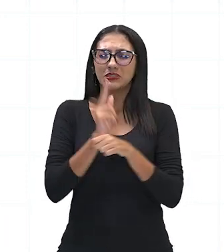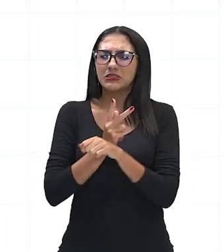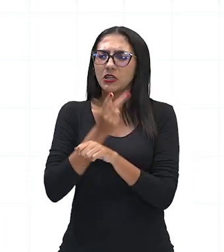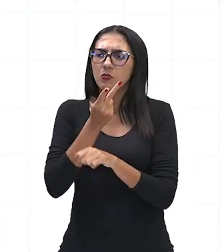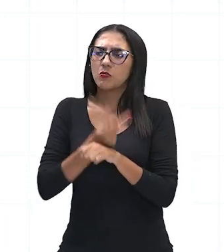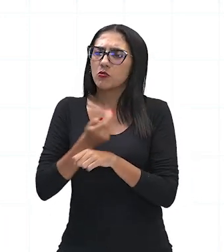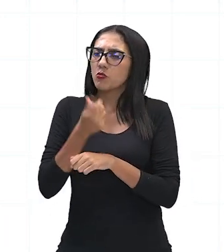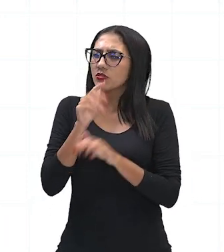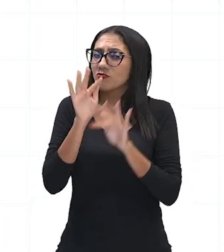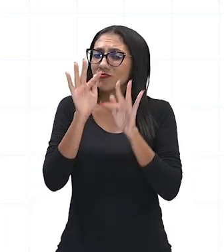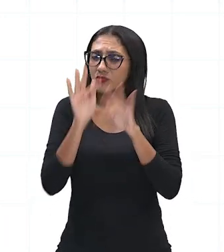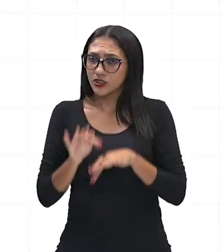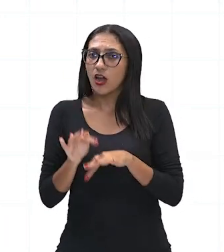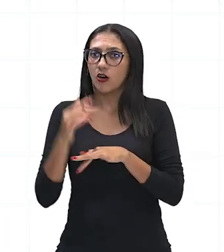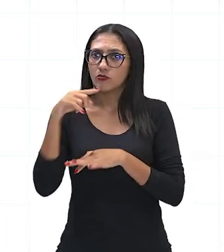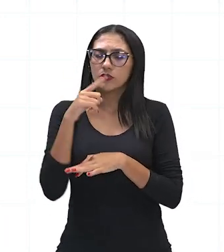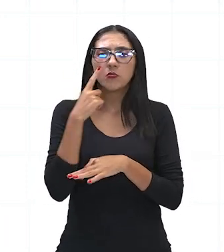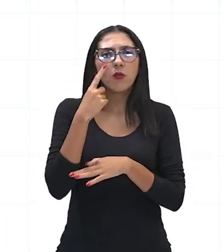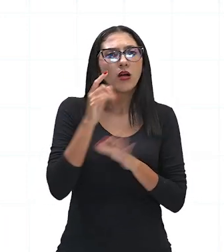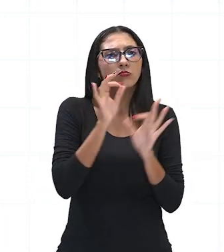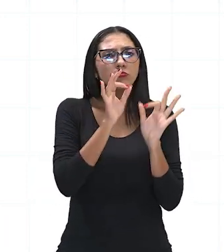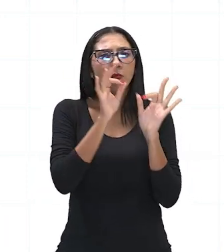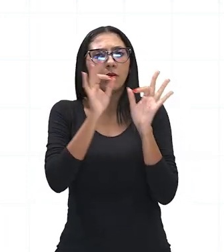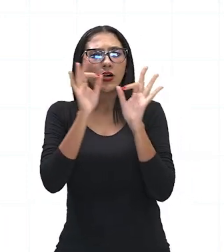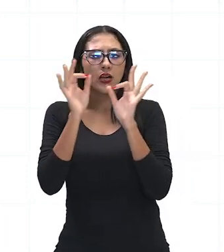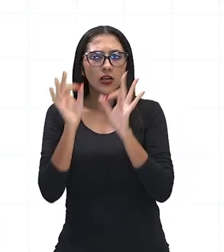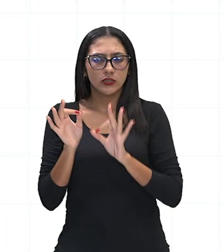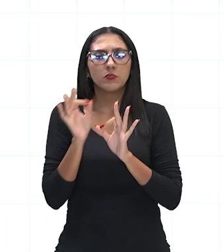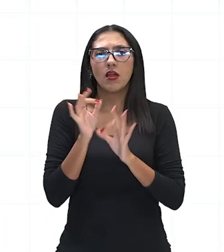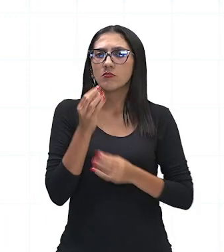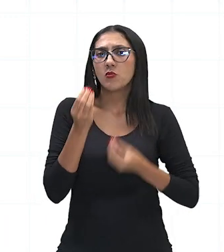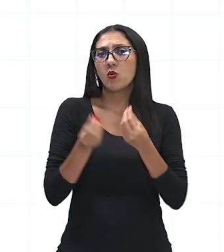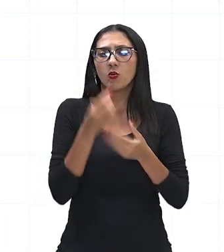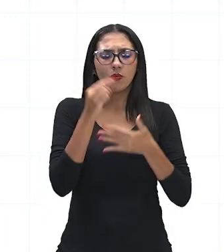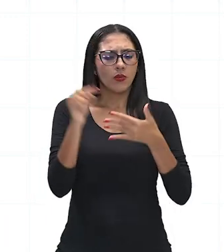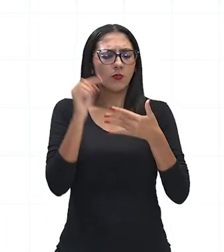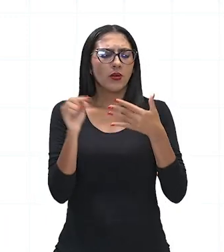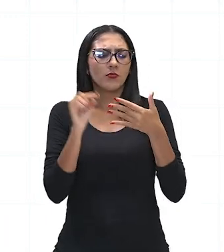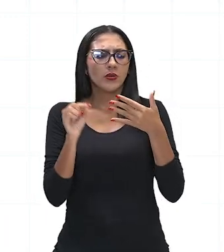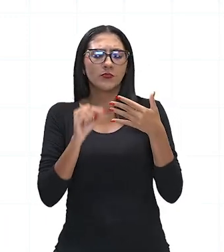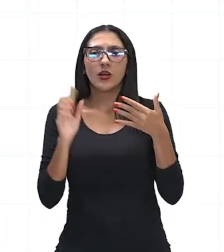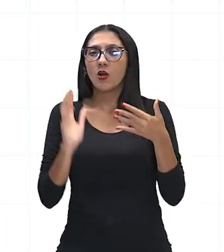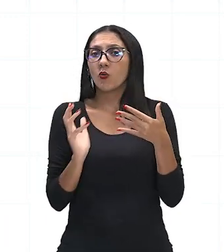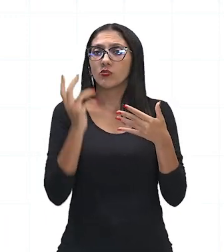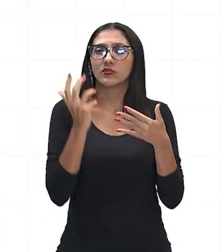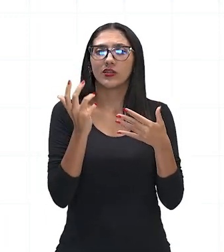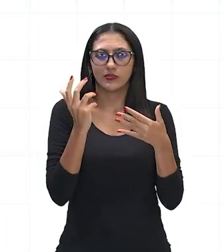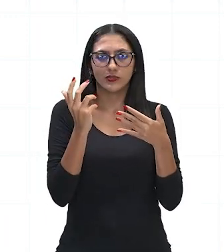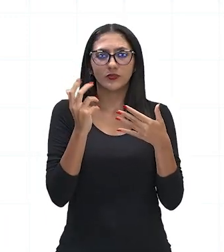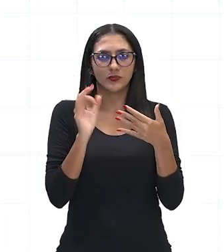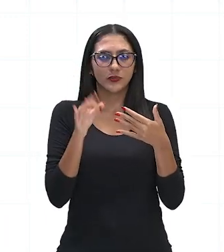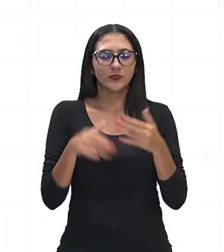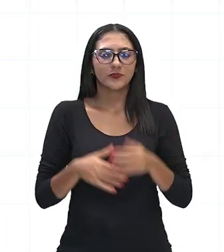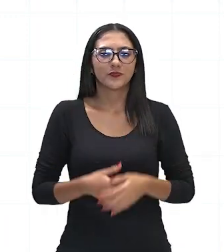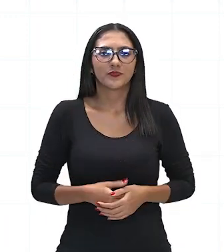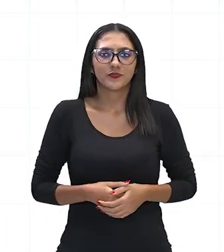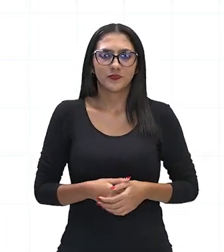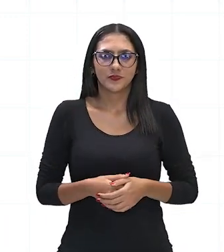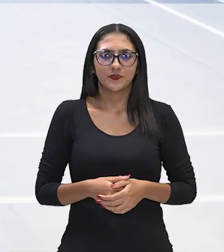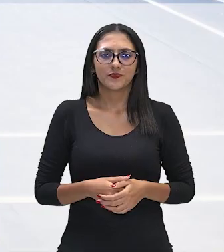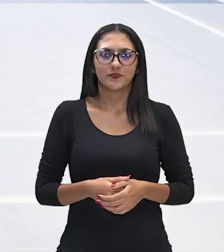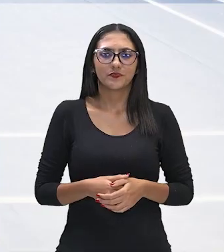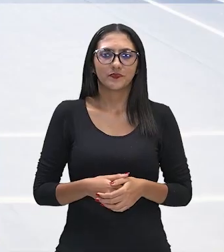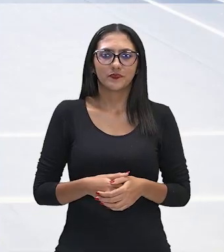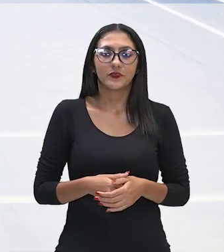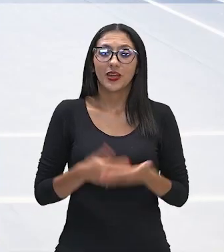nossa aula, a gente vai poder visualizar o momento em que cada fundamento acontece dentro do jogo, certo? Agora, trazendo aqui